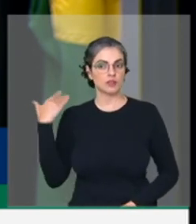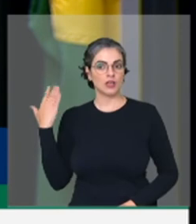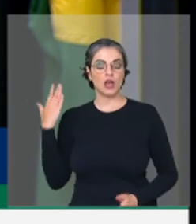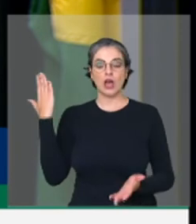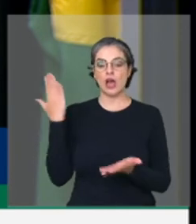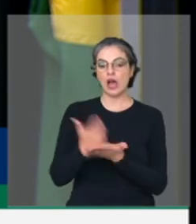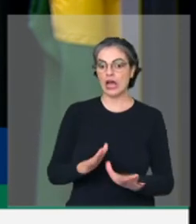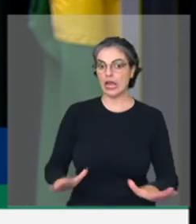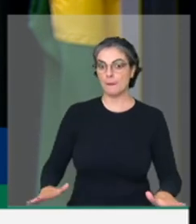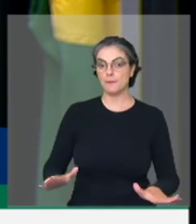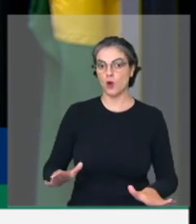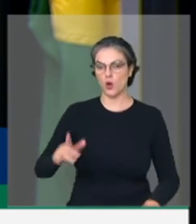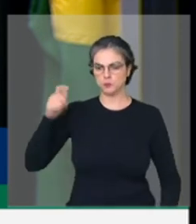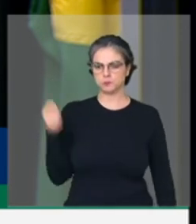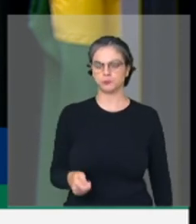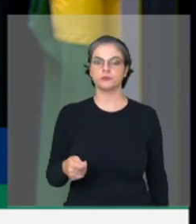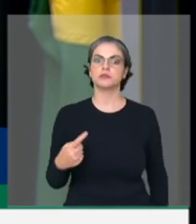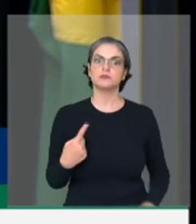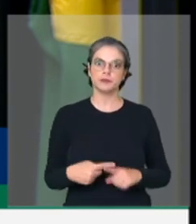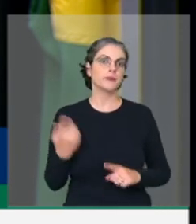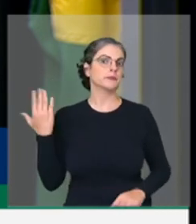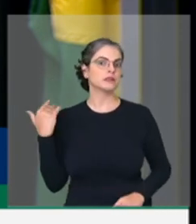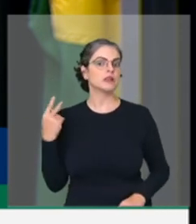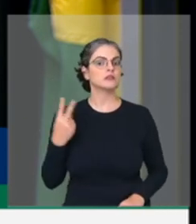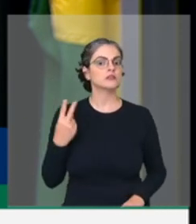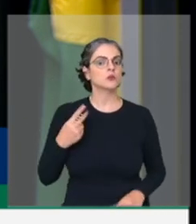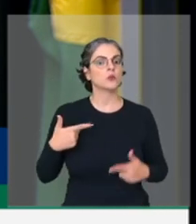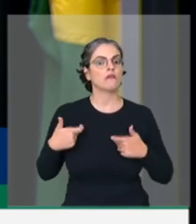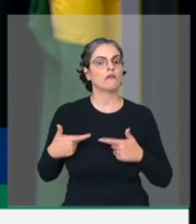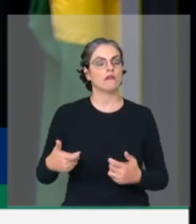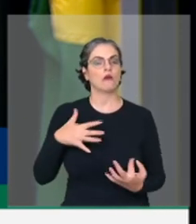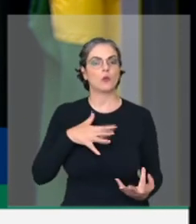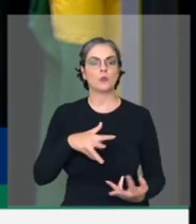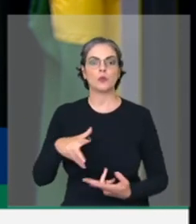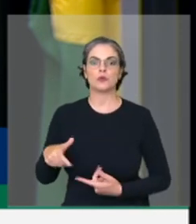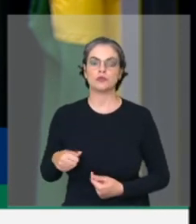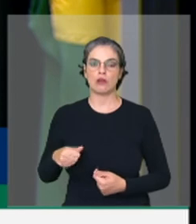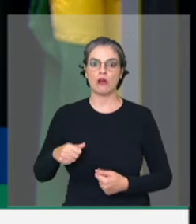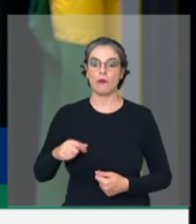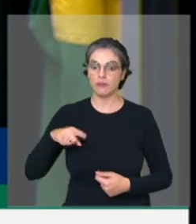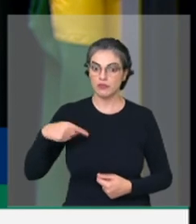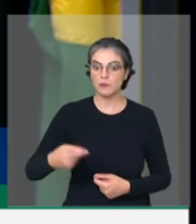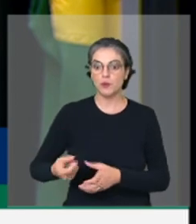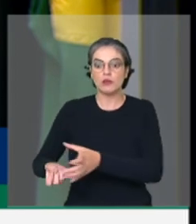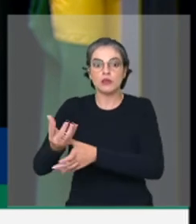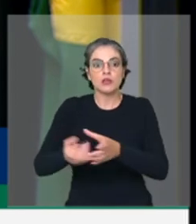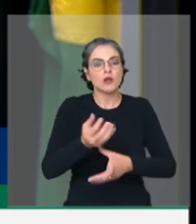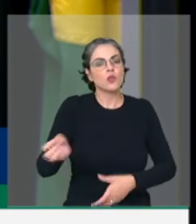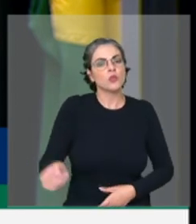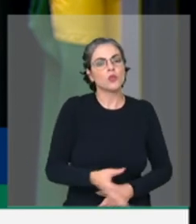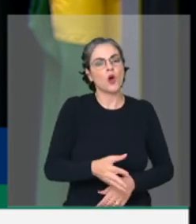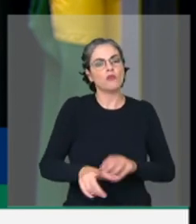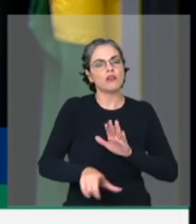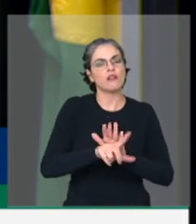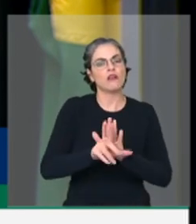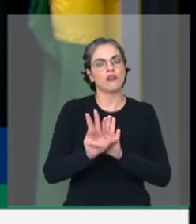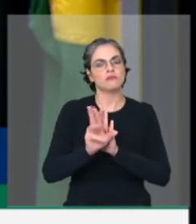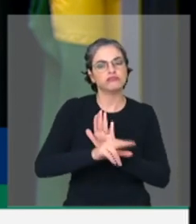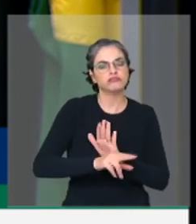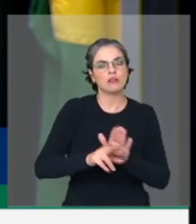totalitários que levaram o mundo à Segunda Guerra Mundial e o surgimento de novas constituições e regimes democráticos a partir